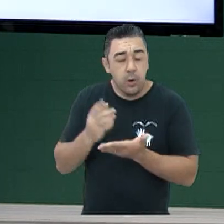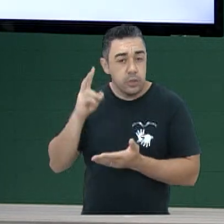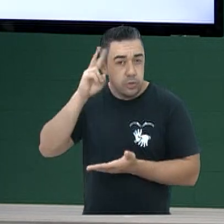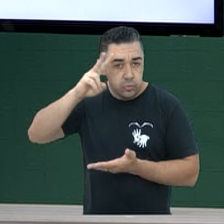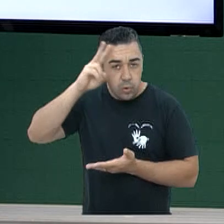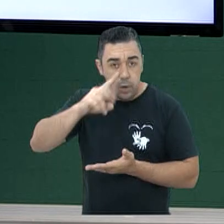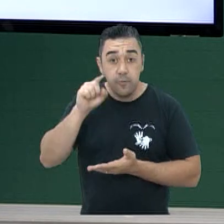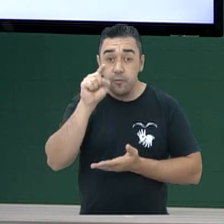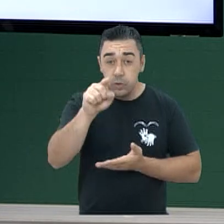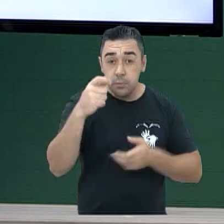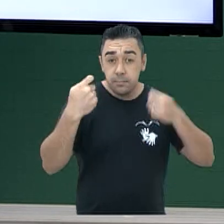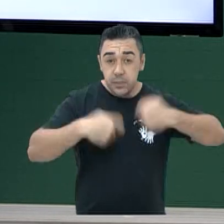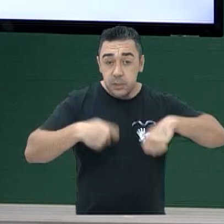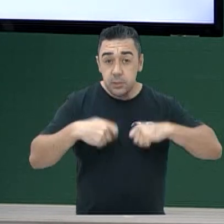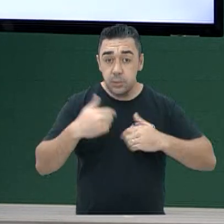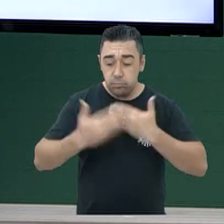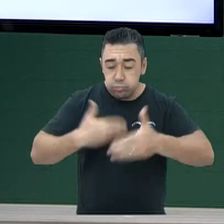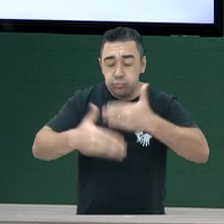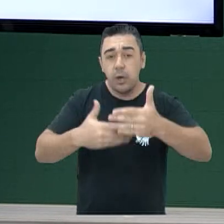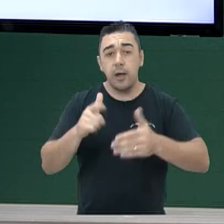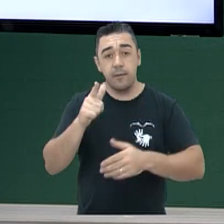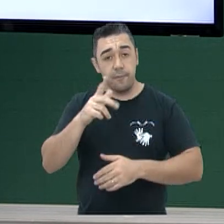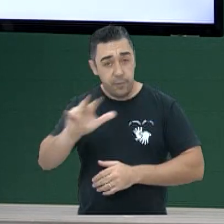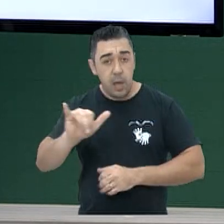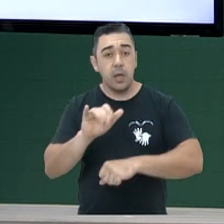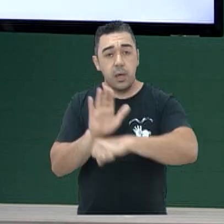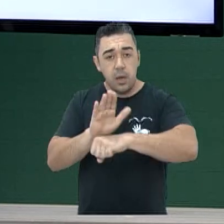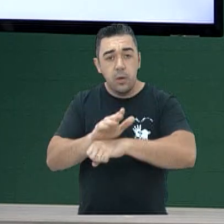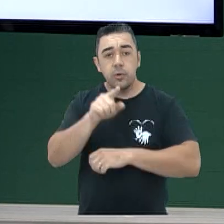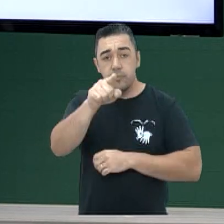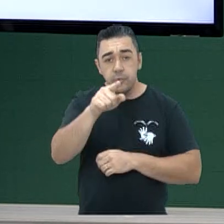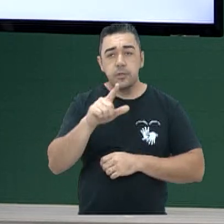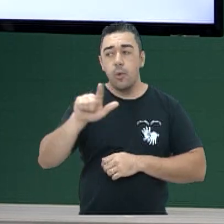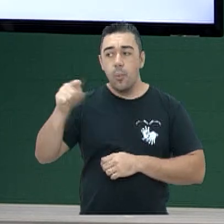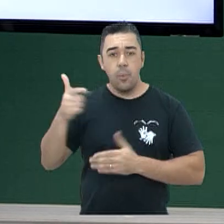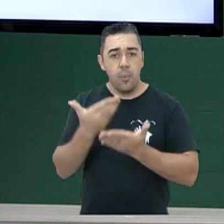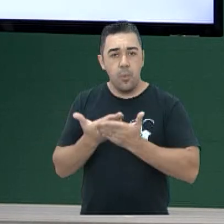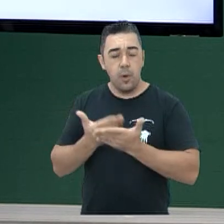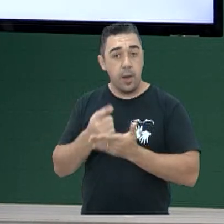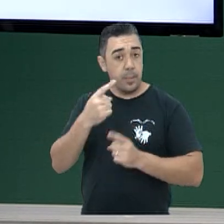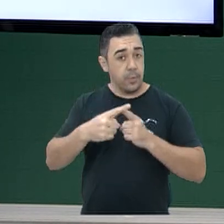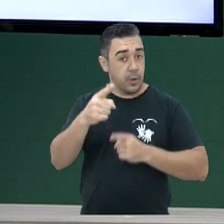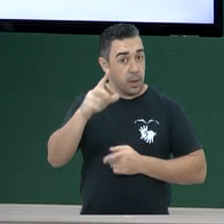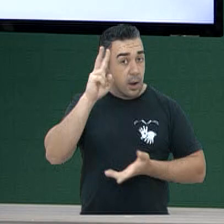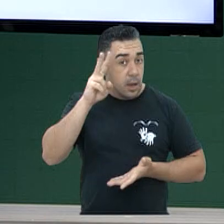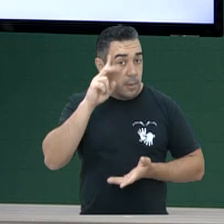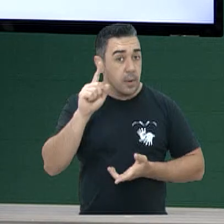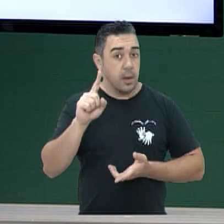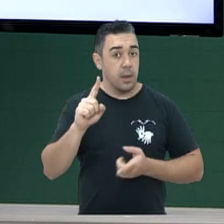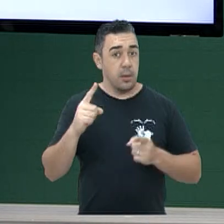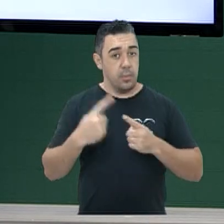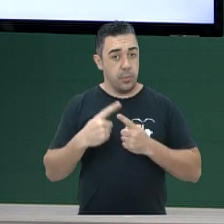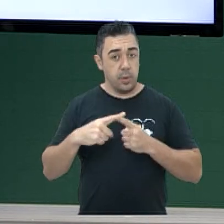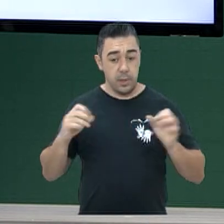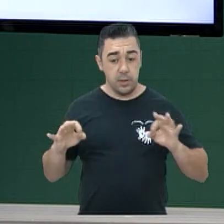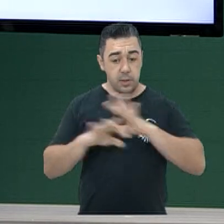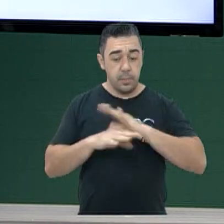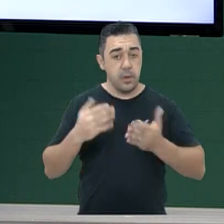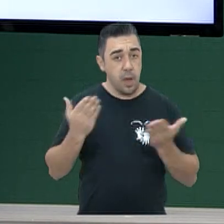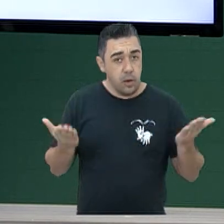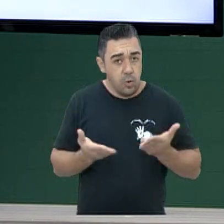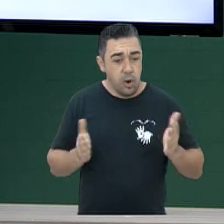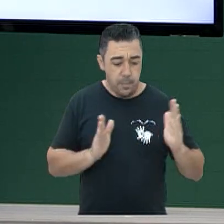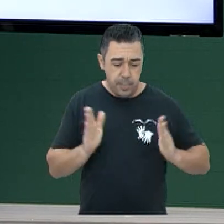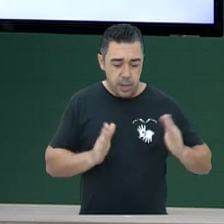que você tem que levar para frente que vai te auxiliar nas próximas aulas? Porque vale lembrar, né, que a gente encerrando aqui a Idade